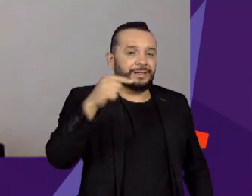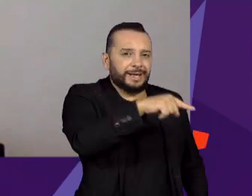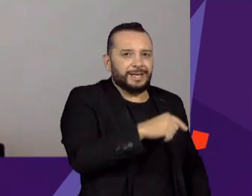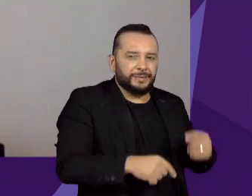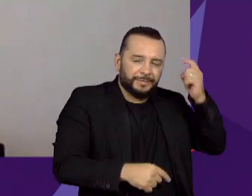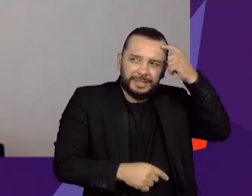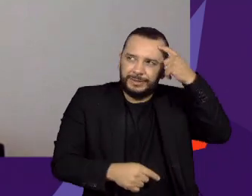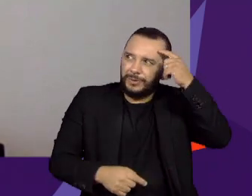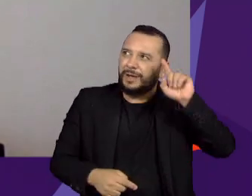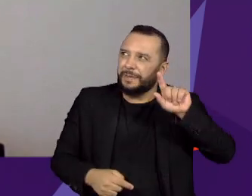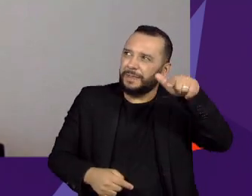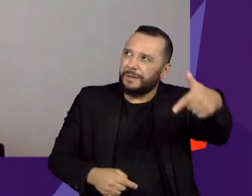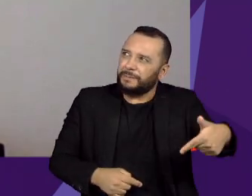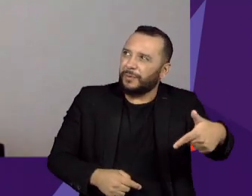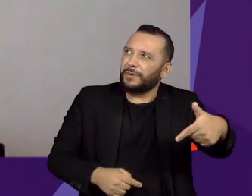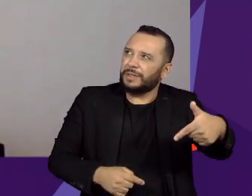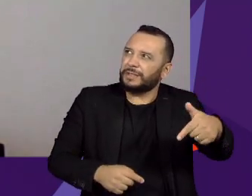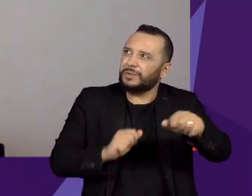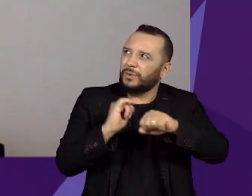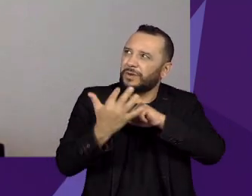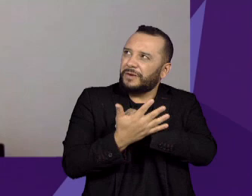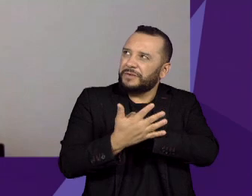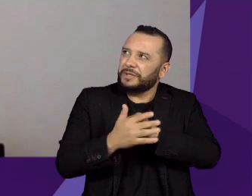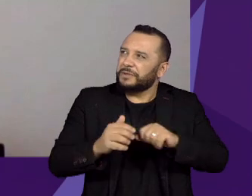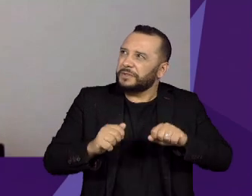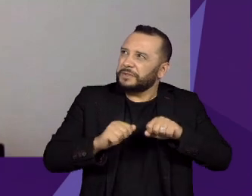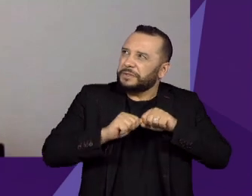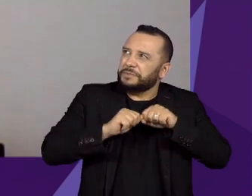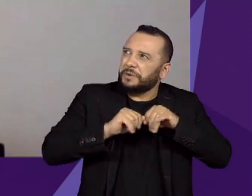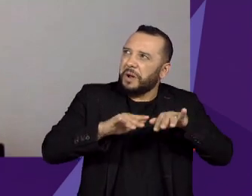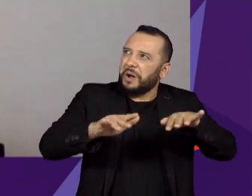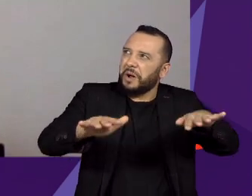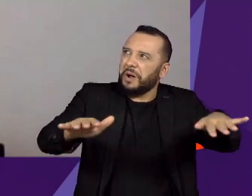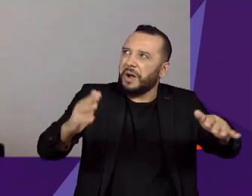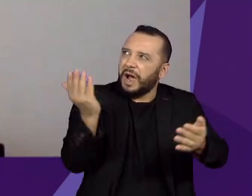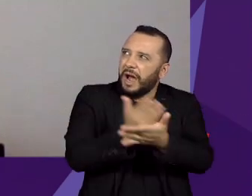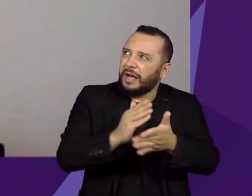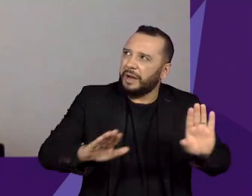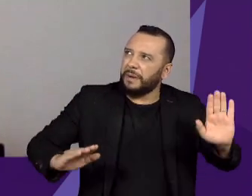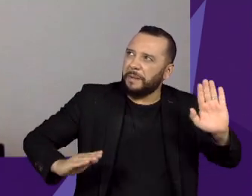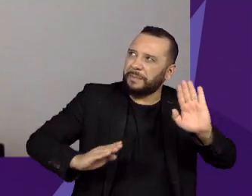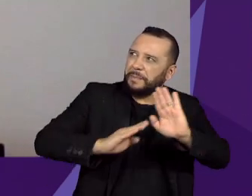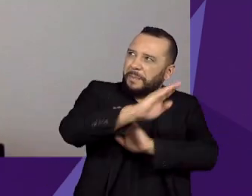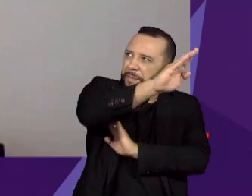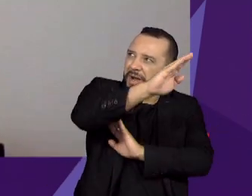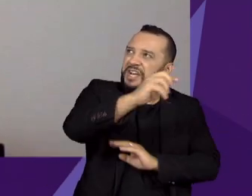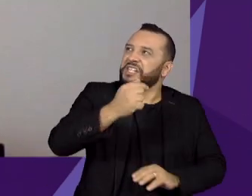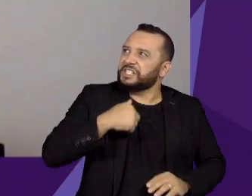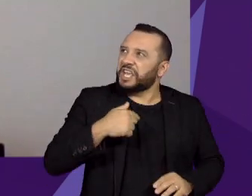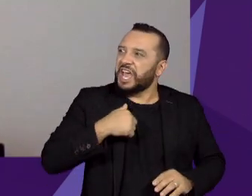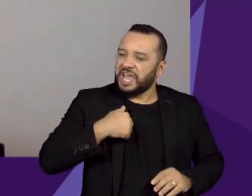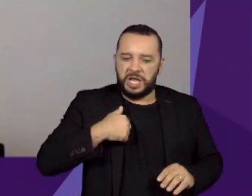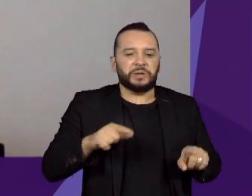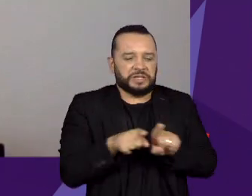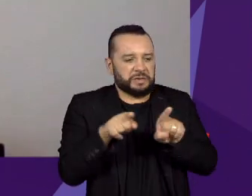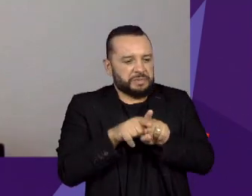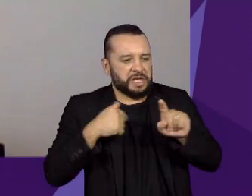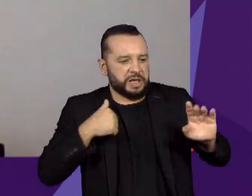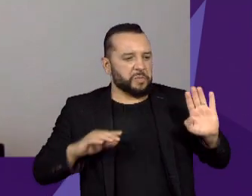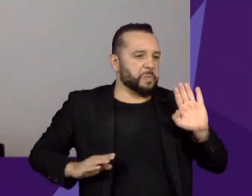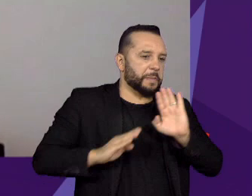nesse momento. Só que ele não entendeu que, no caso de uma doença nova, você